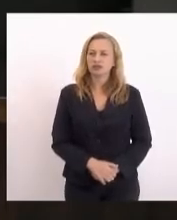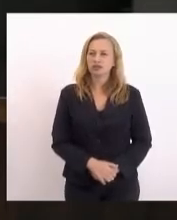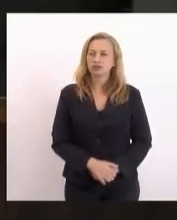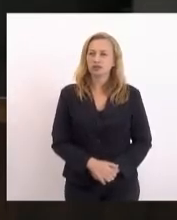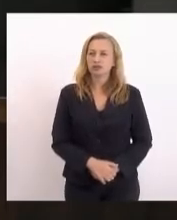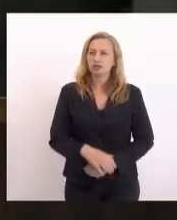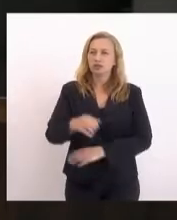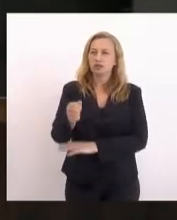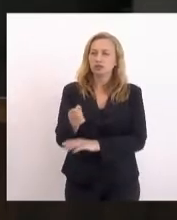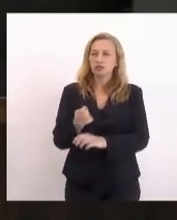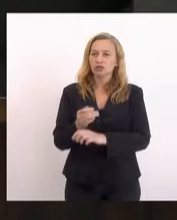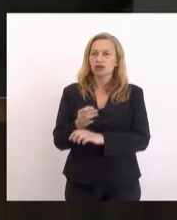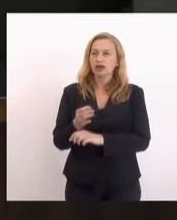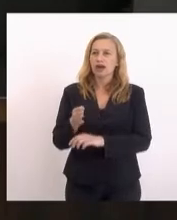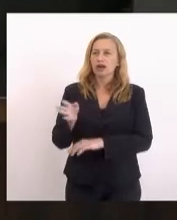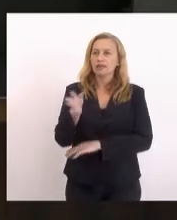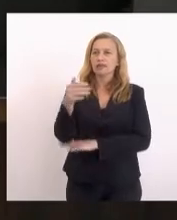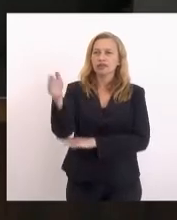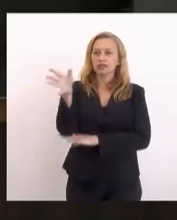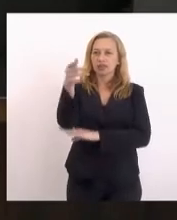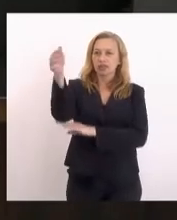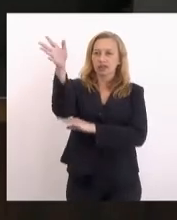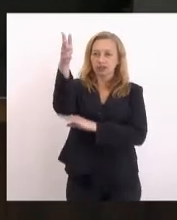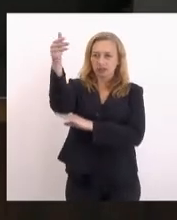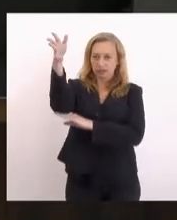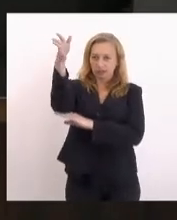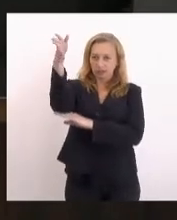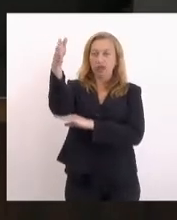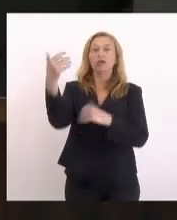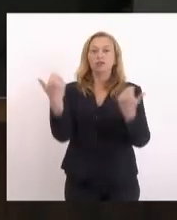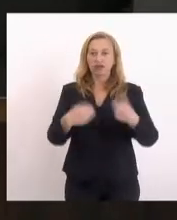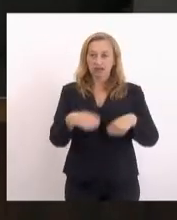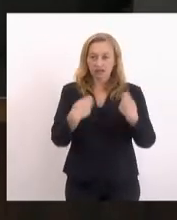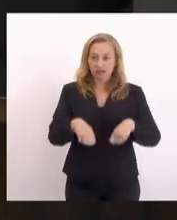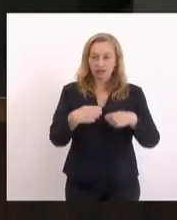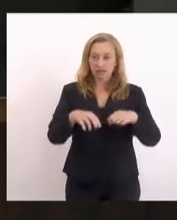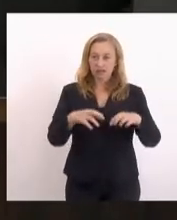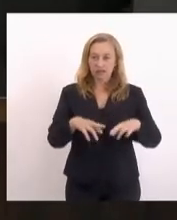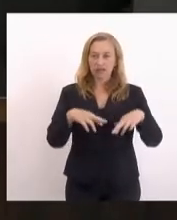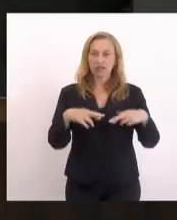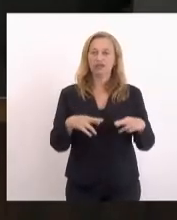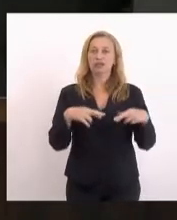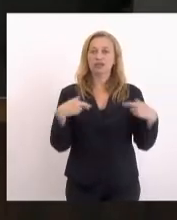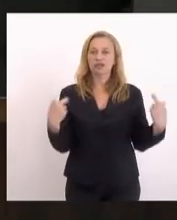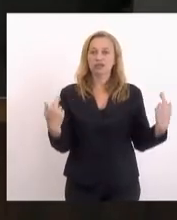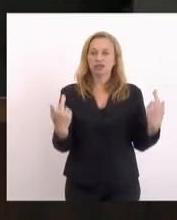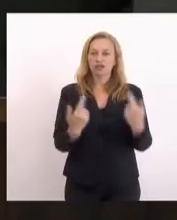da bandeira, então a gente precisava fazer essa sessão aqui na abertura,